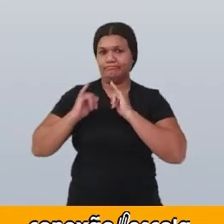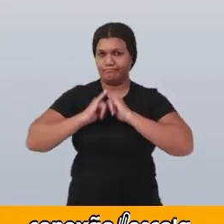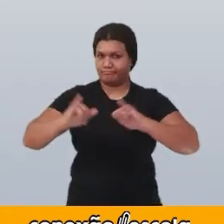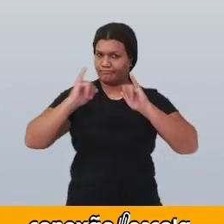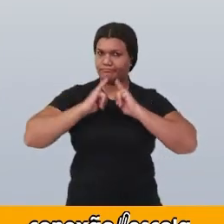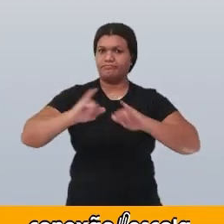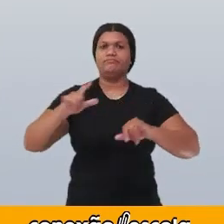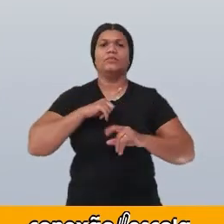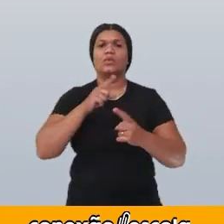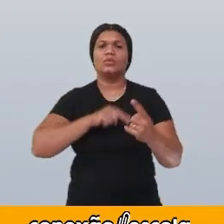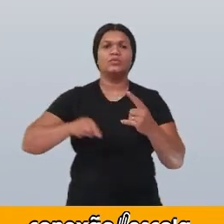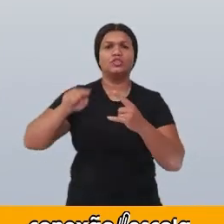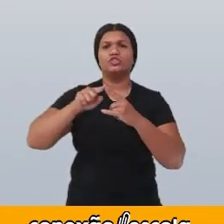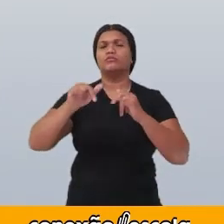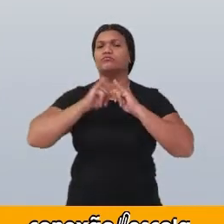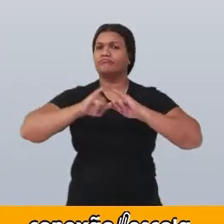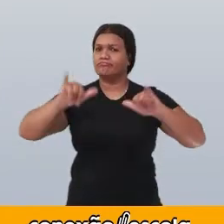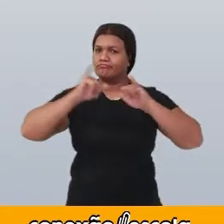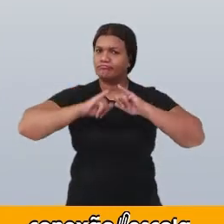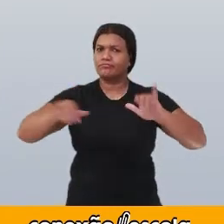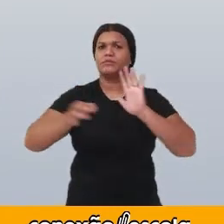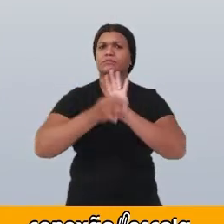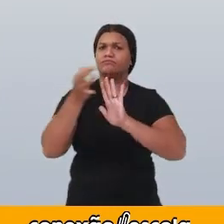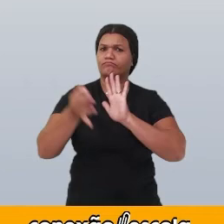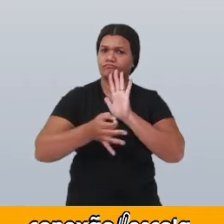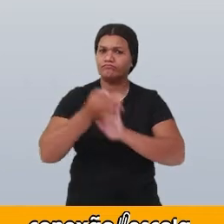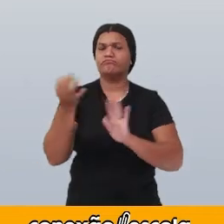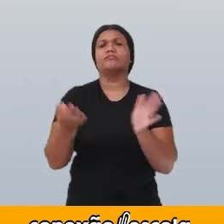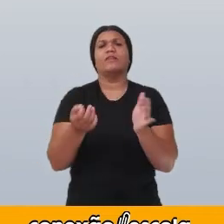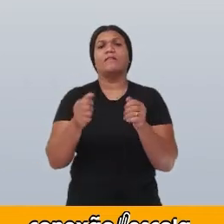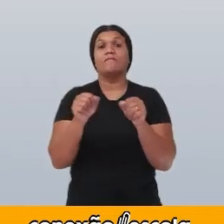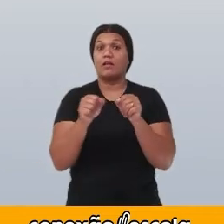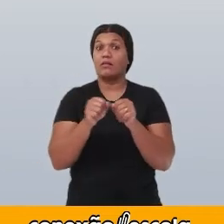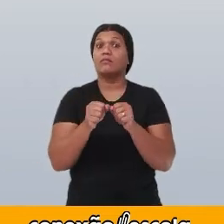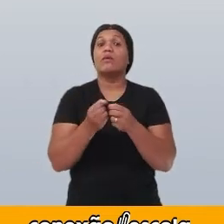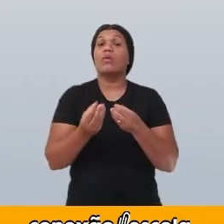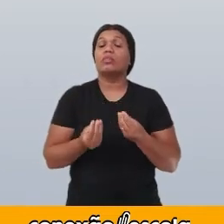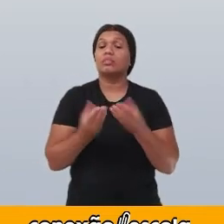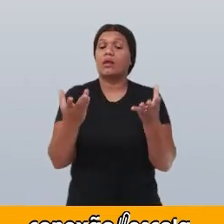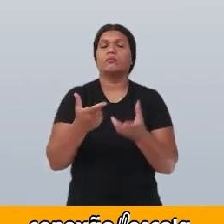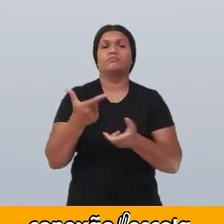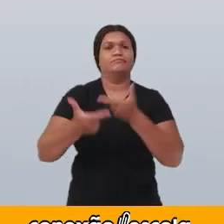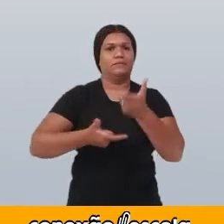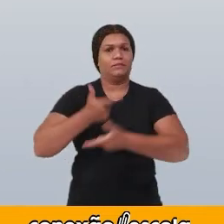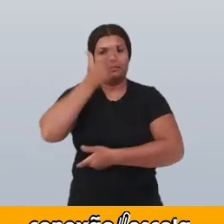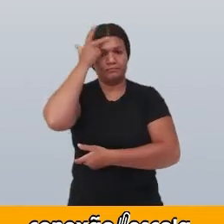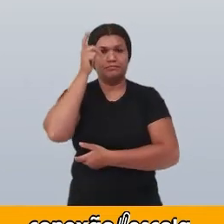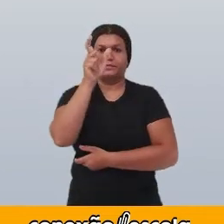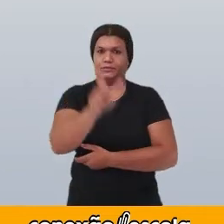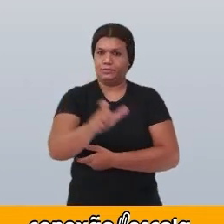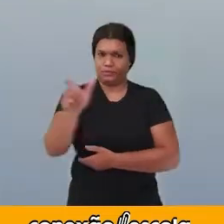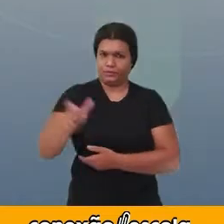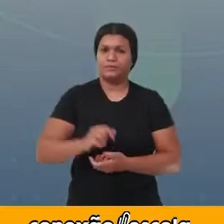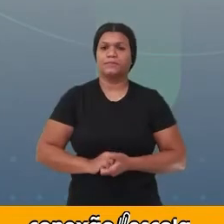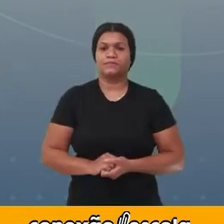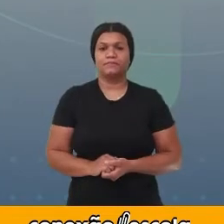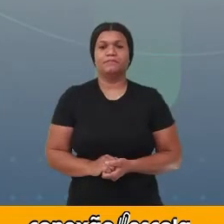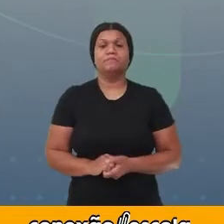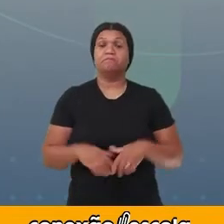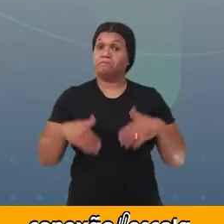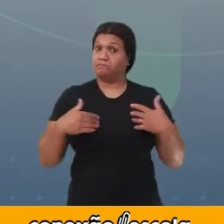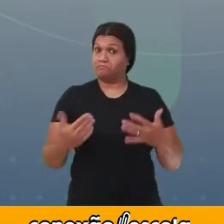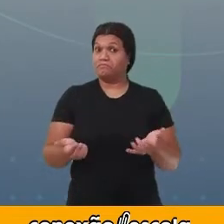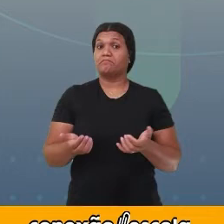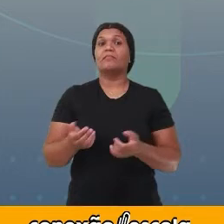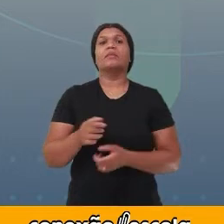de comunicar, informar, prestar algum serviço ao seu interlocutor.